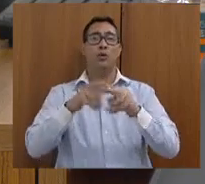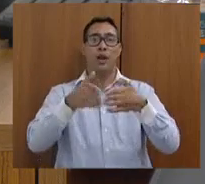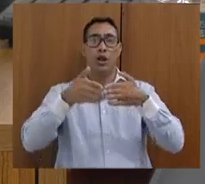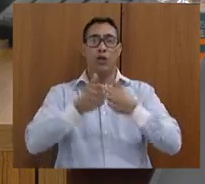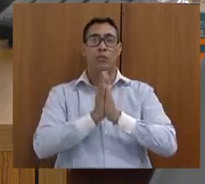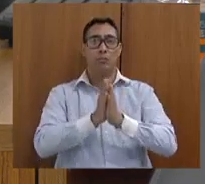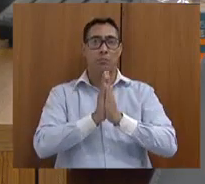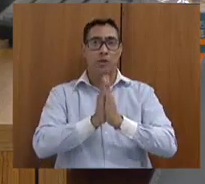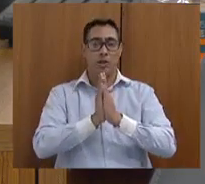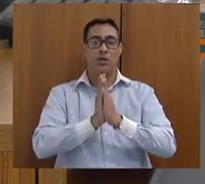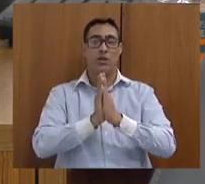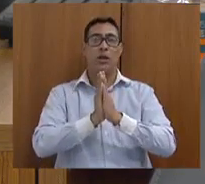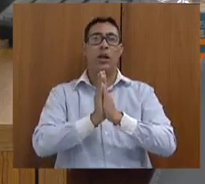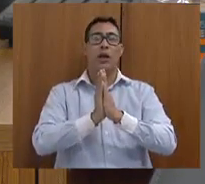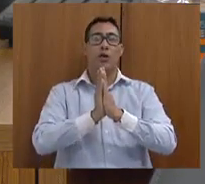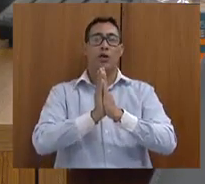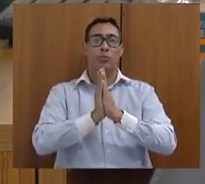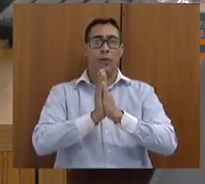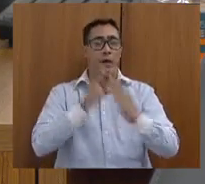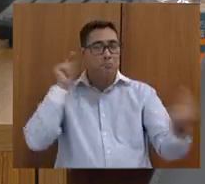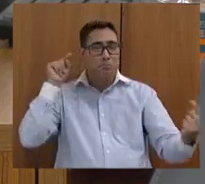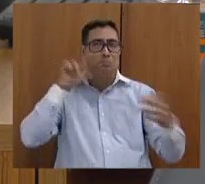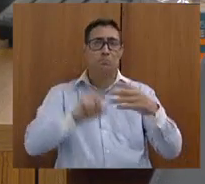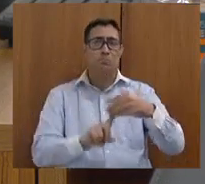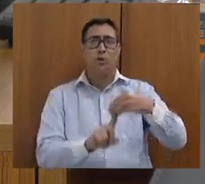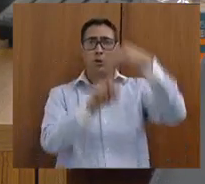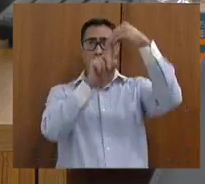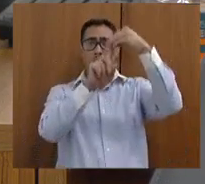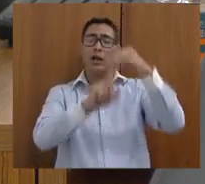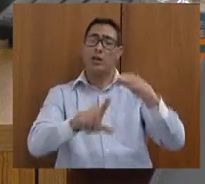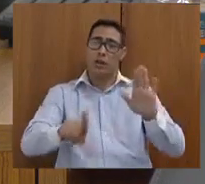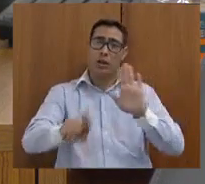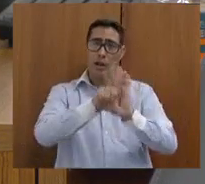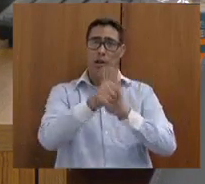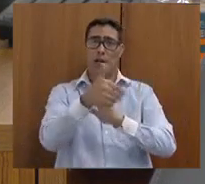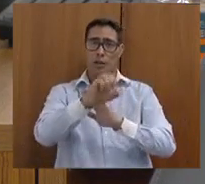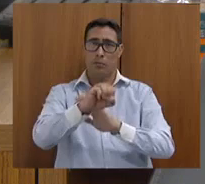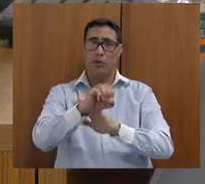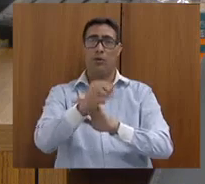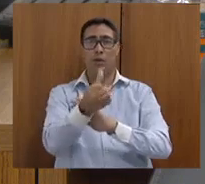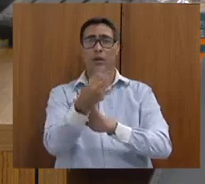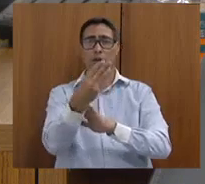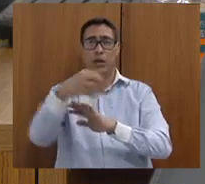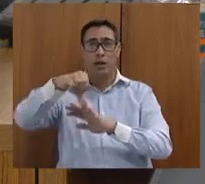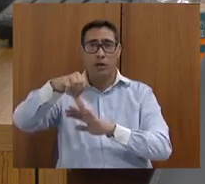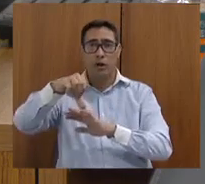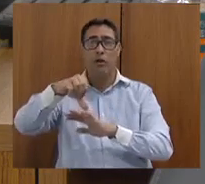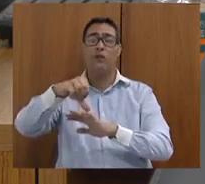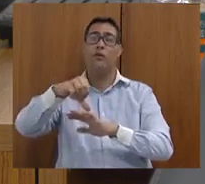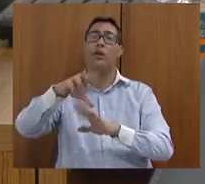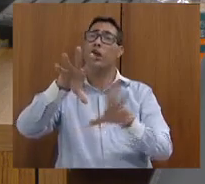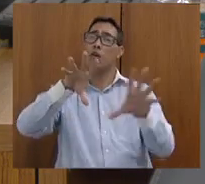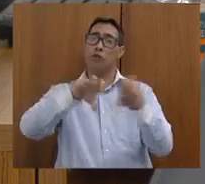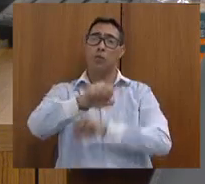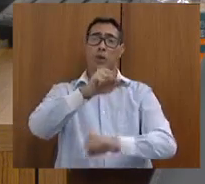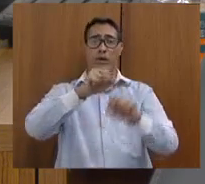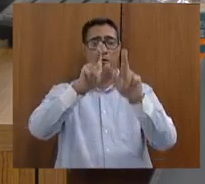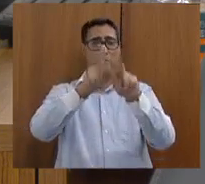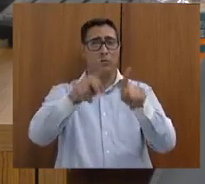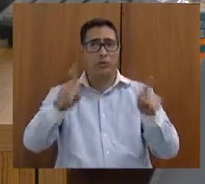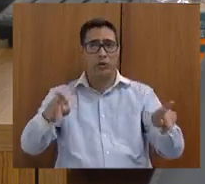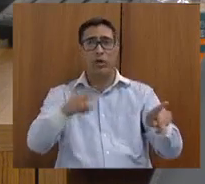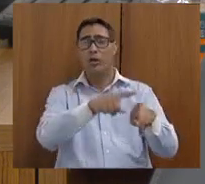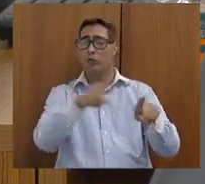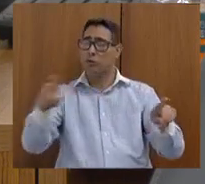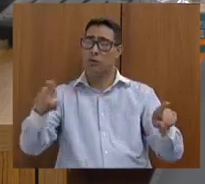prioridade absoluta na implementação da Lei 10.639 conformação de professores